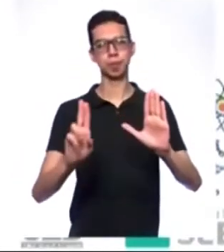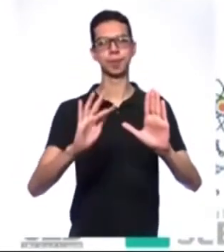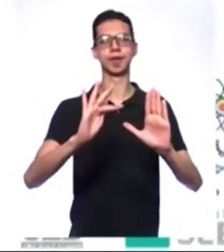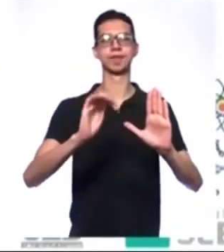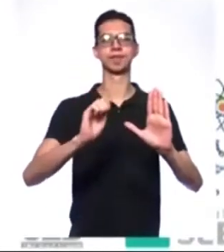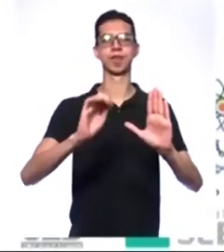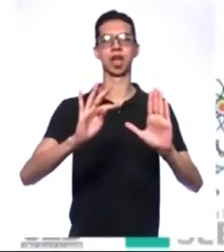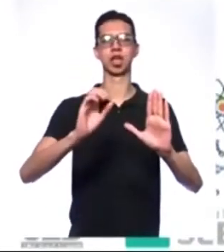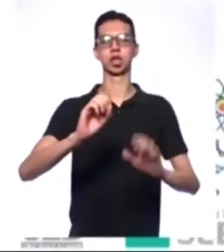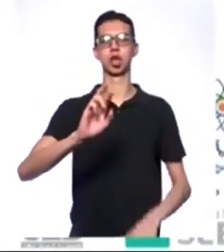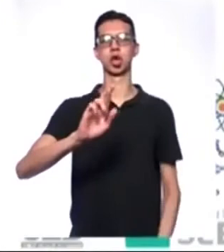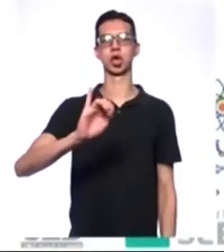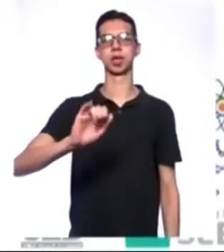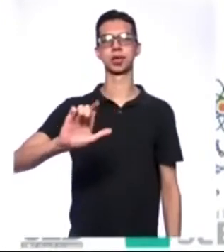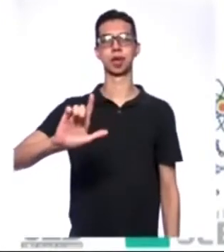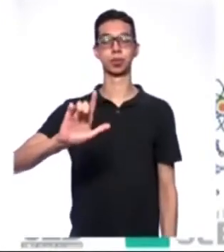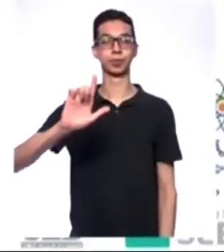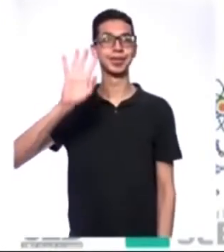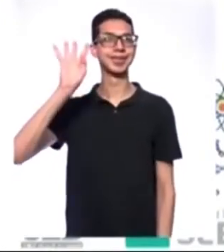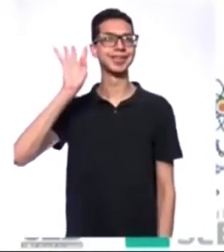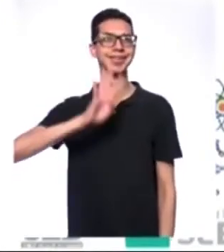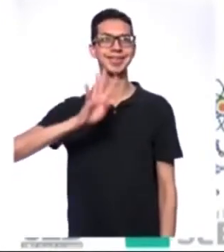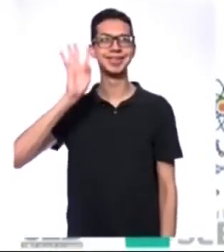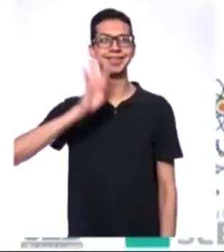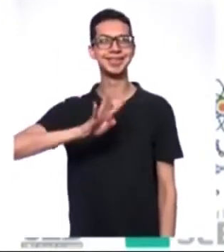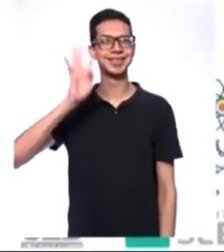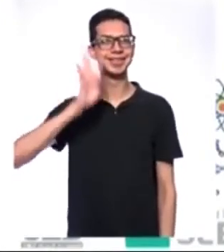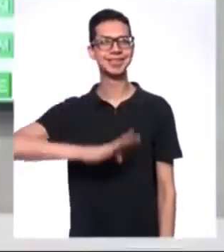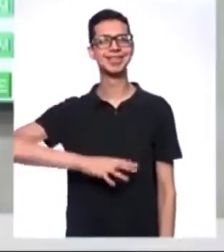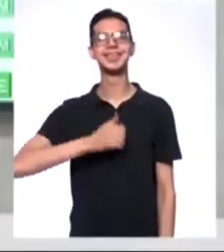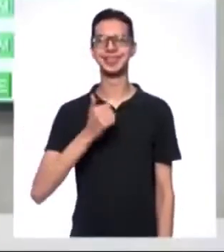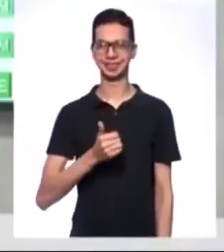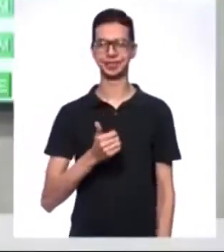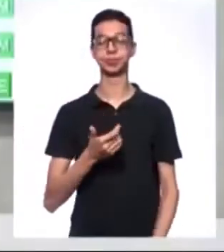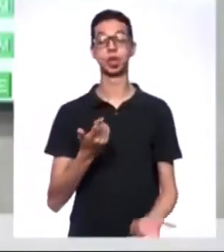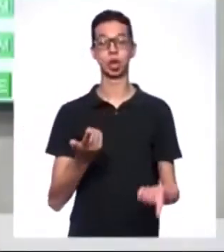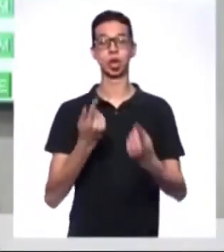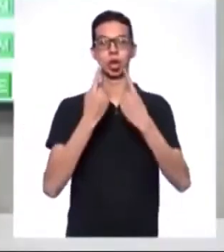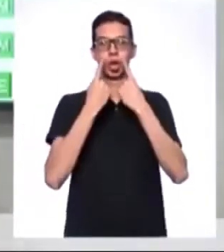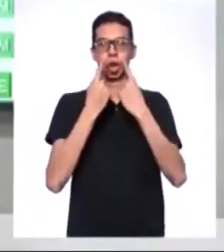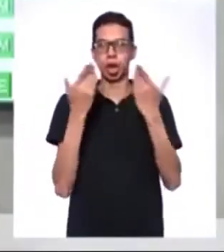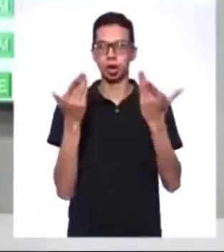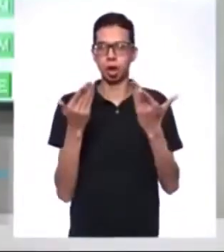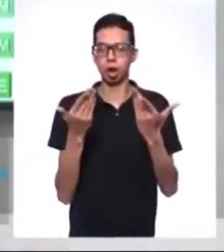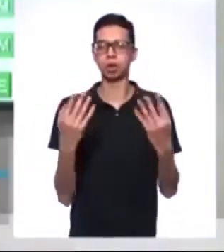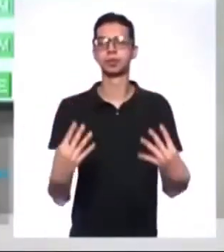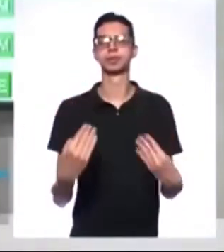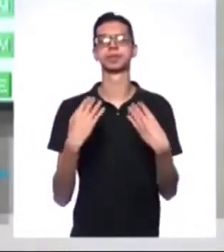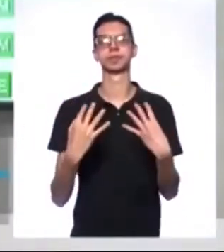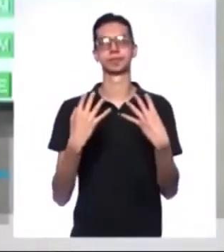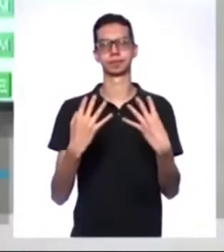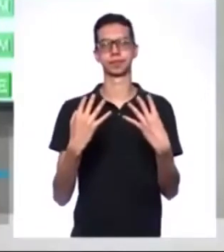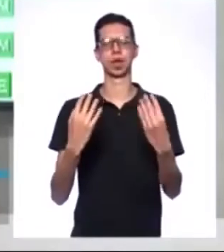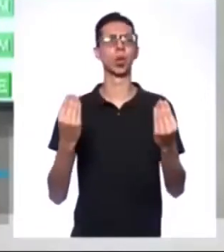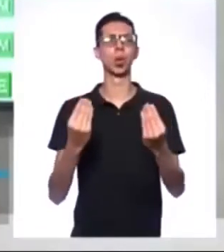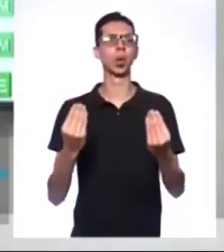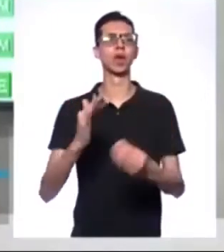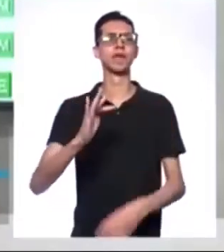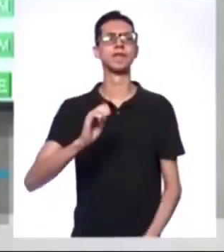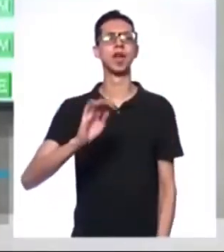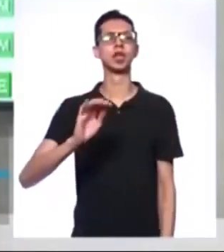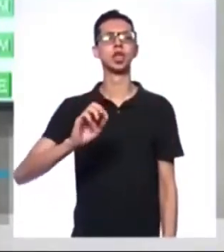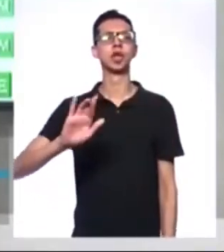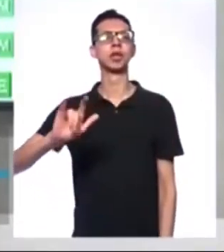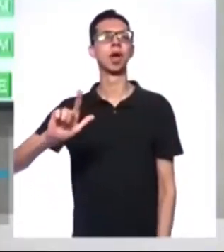legal demais né ó vem comigo pouquinho é então para que que serve o fatorial vamos resumir vai